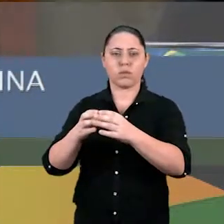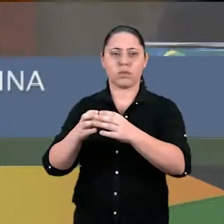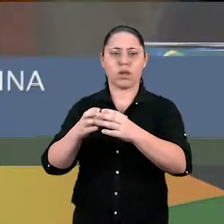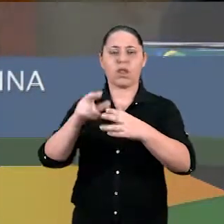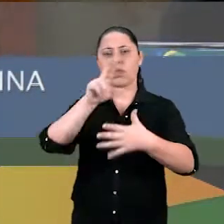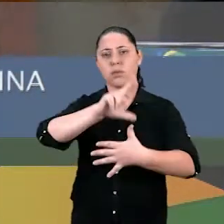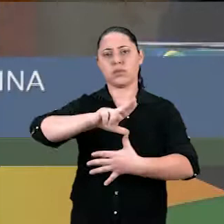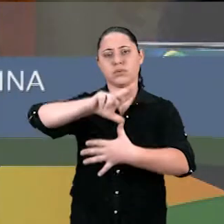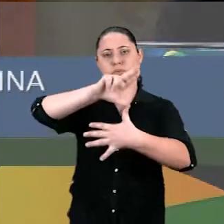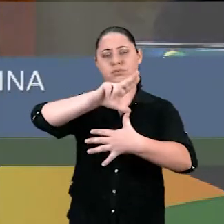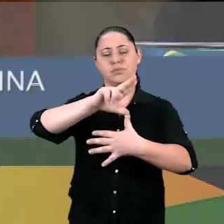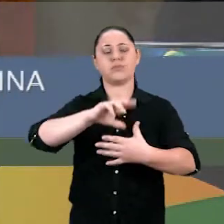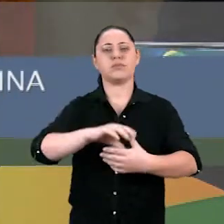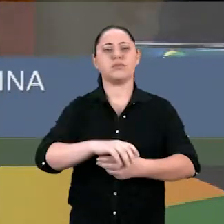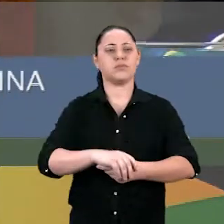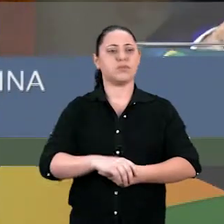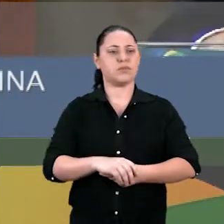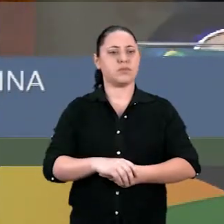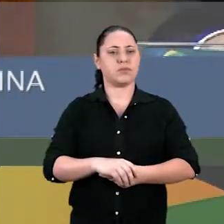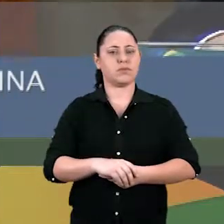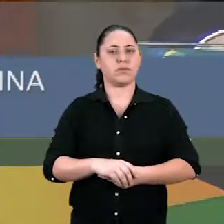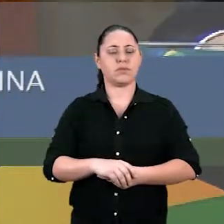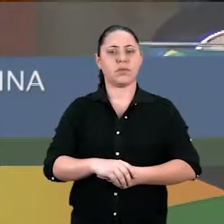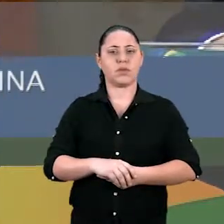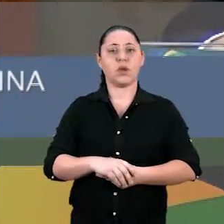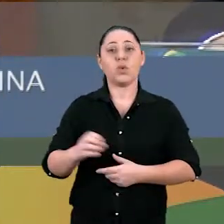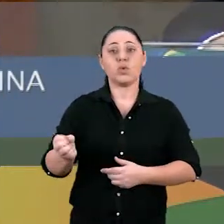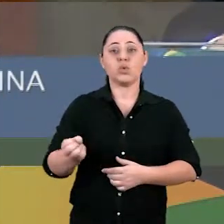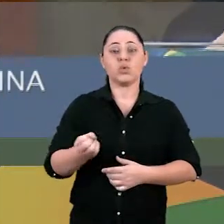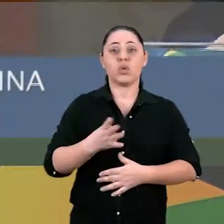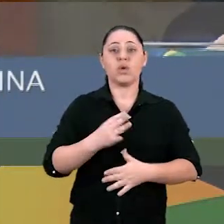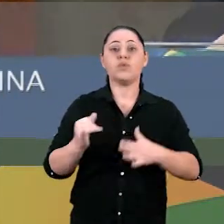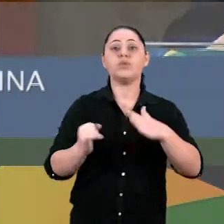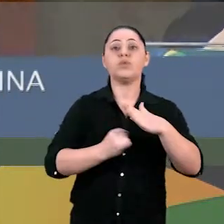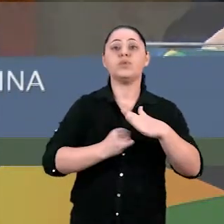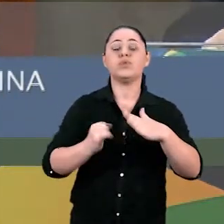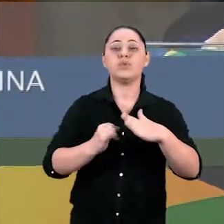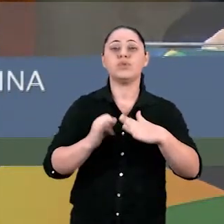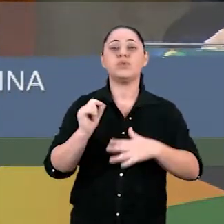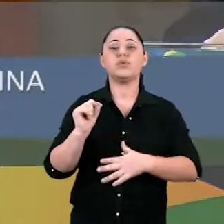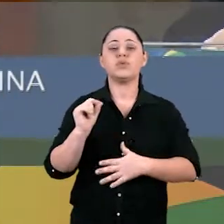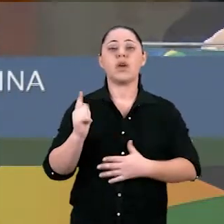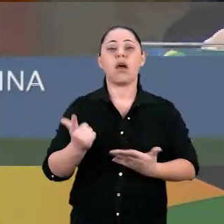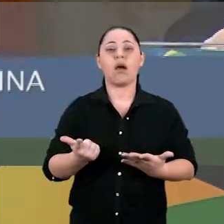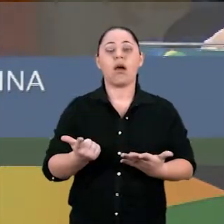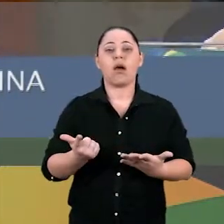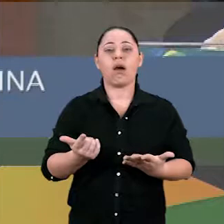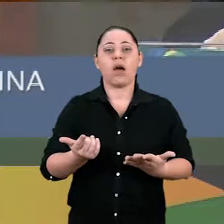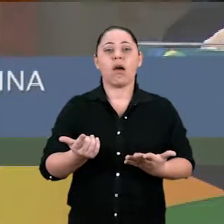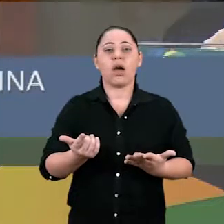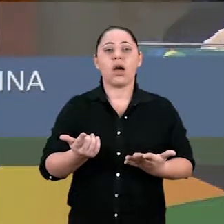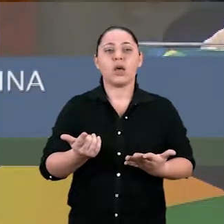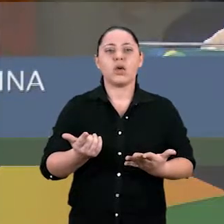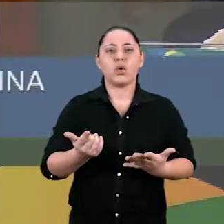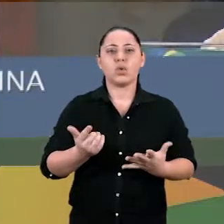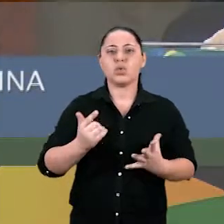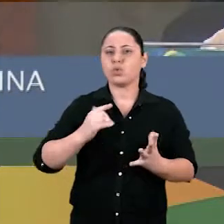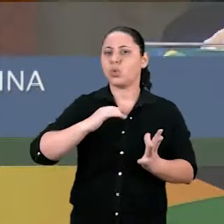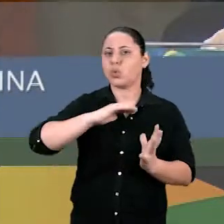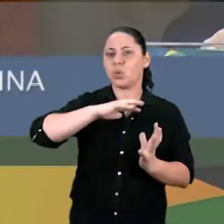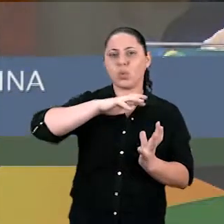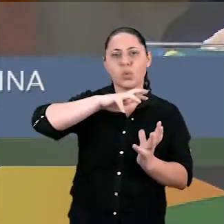na América Latina. E essa nova posição institucional, ela basicamente em todo o